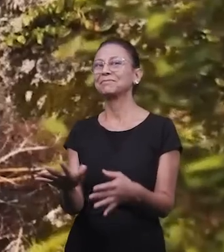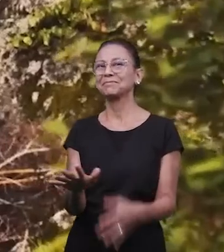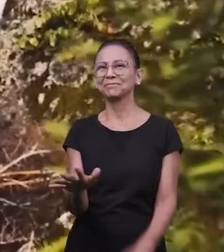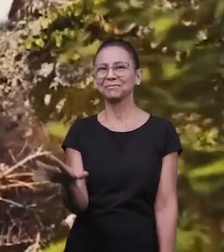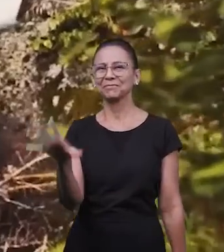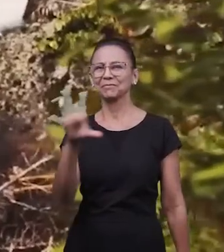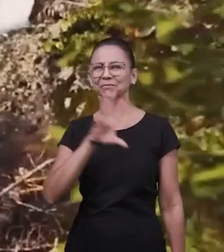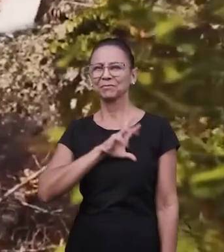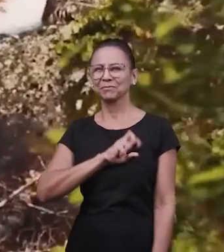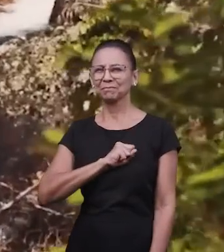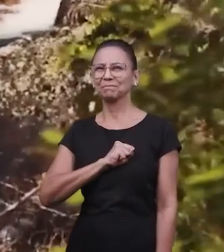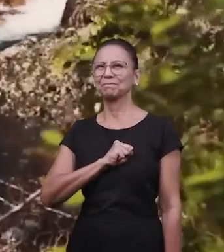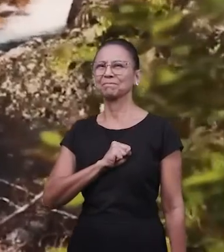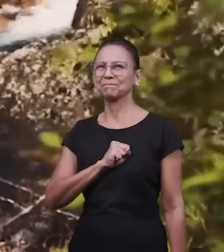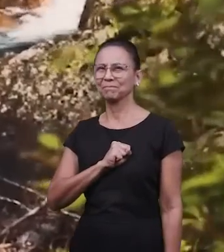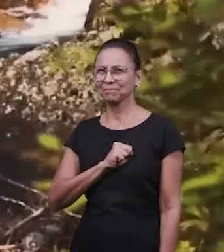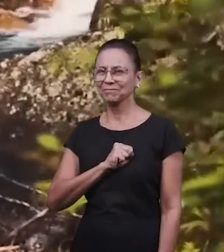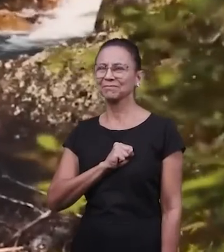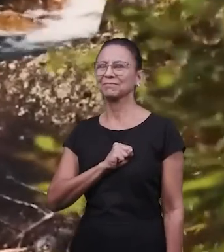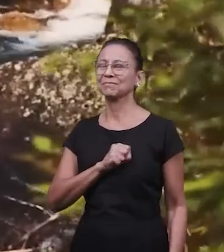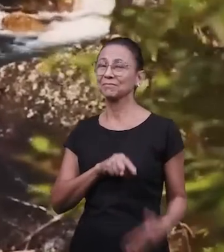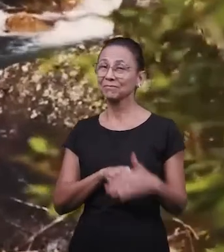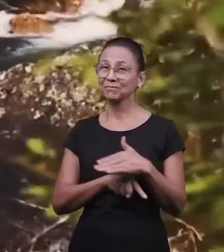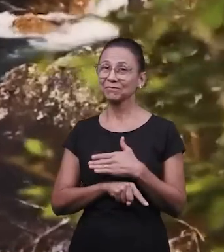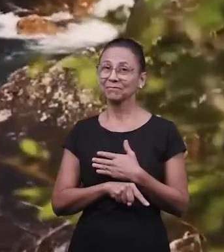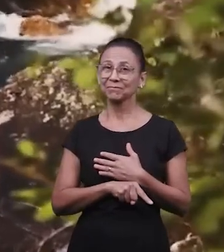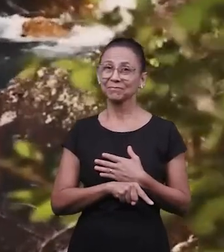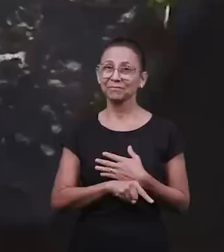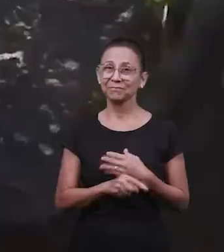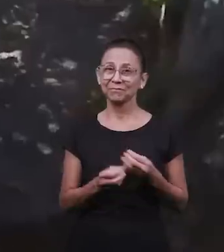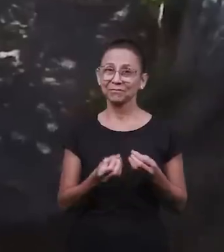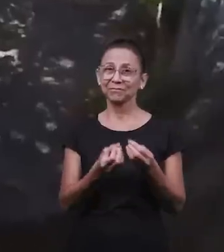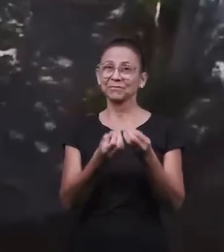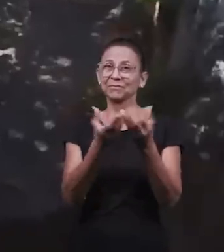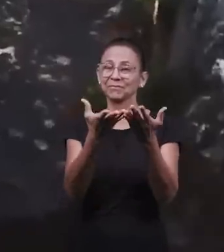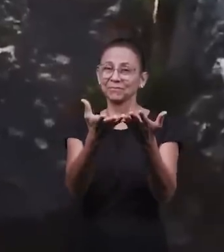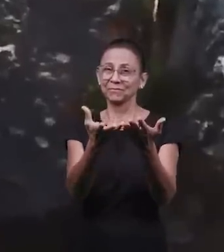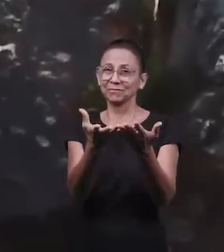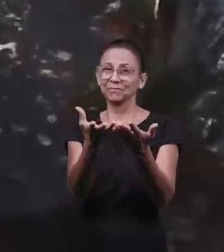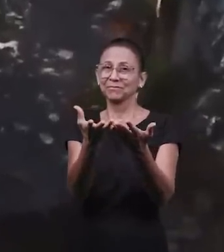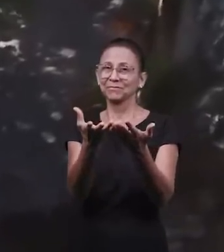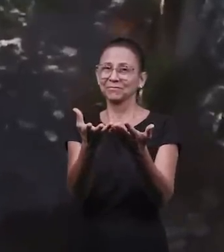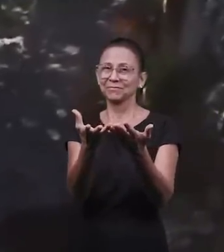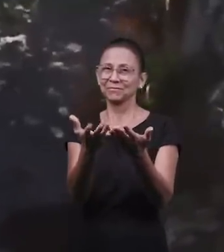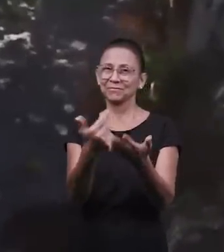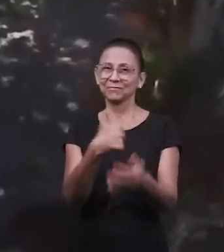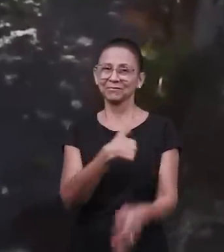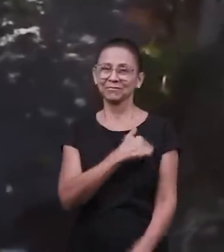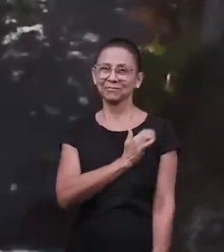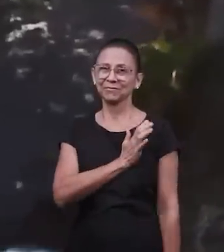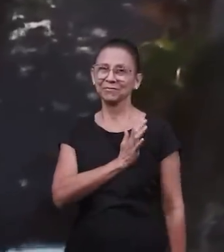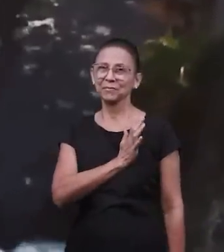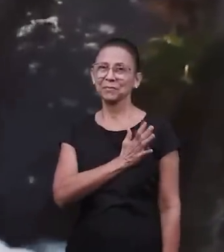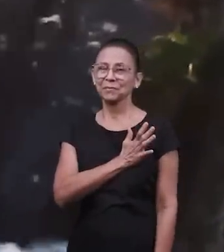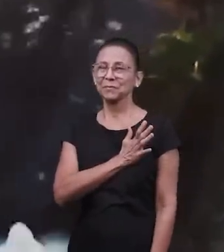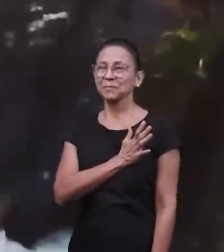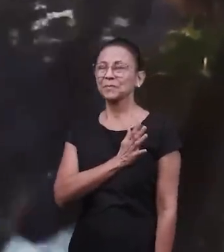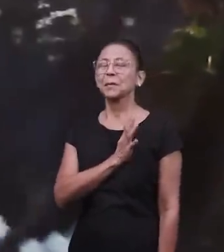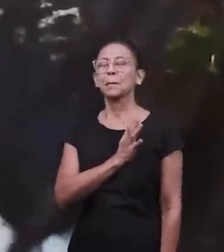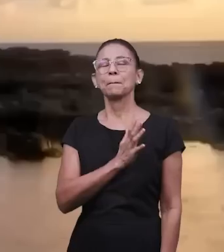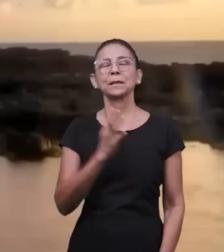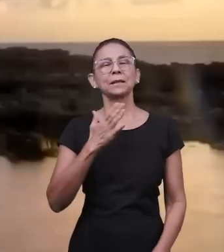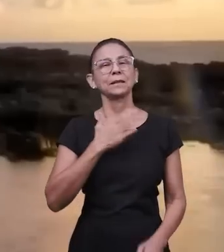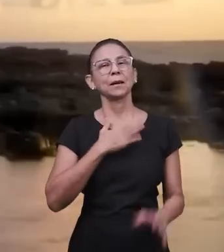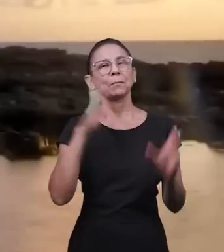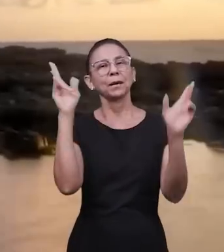paz eu te dou, não te deixarei, diz o Senhor.